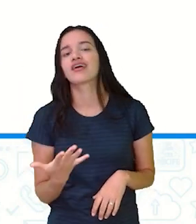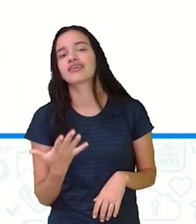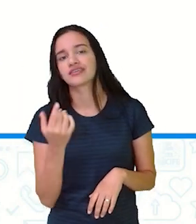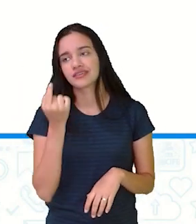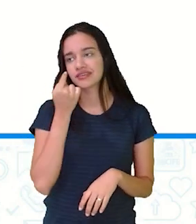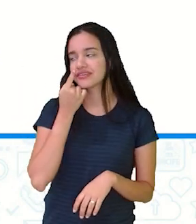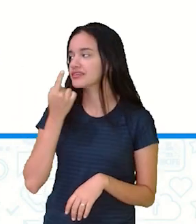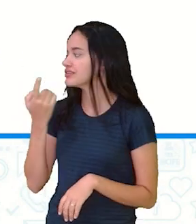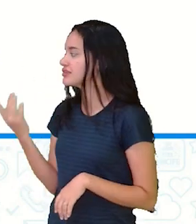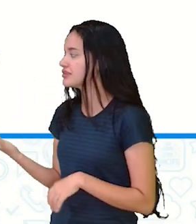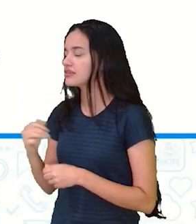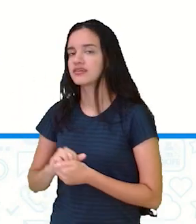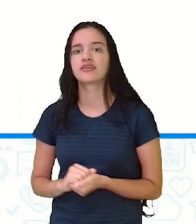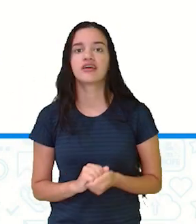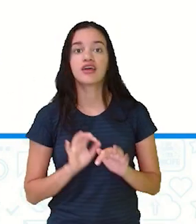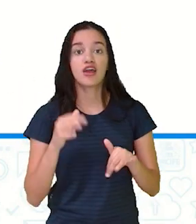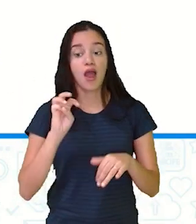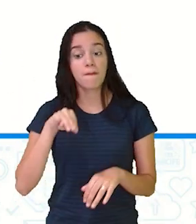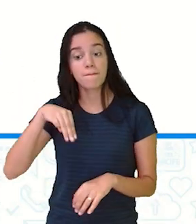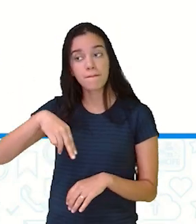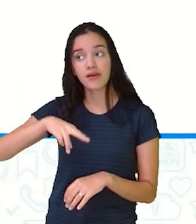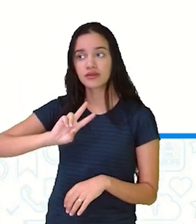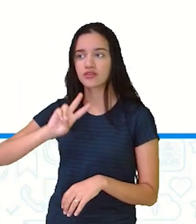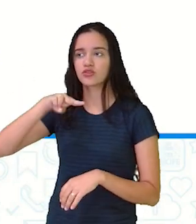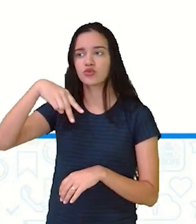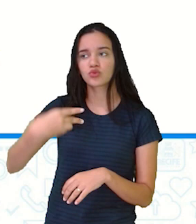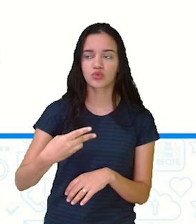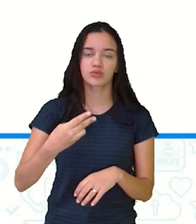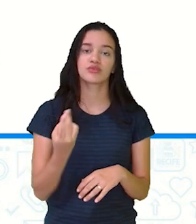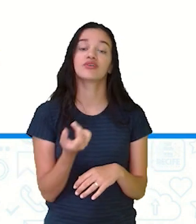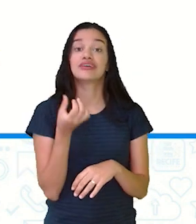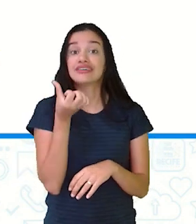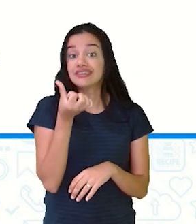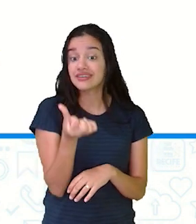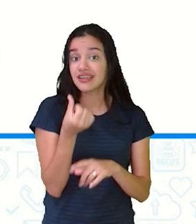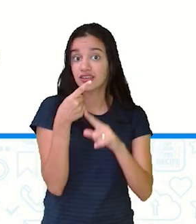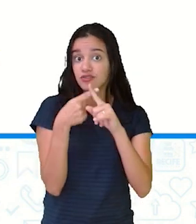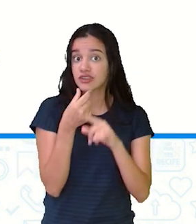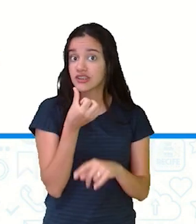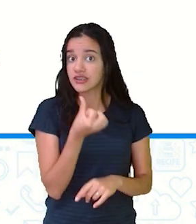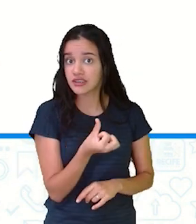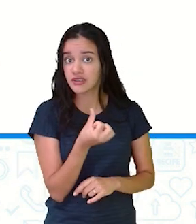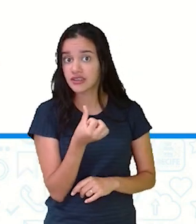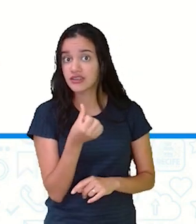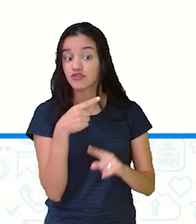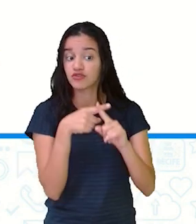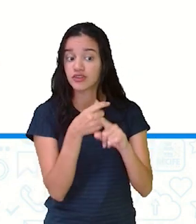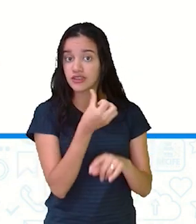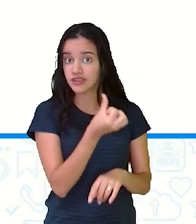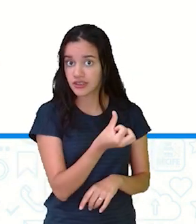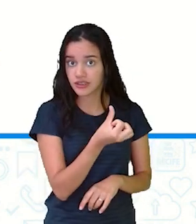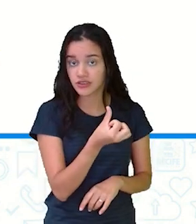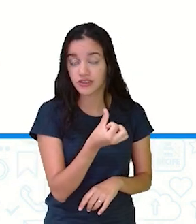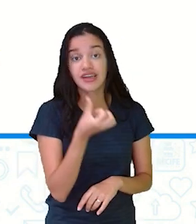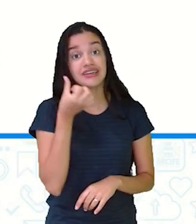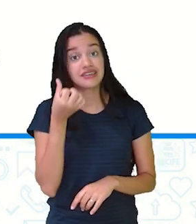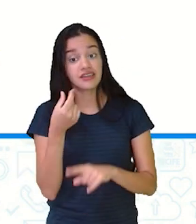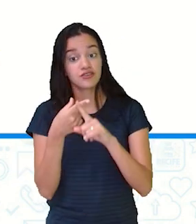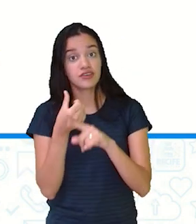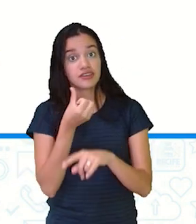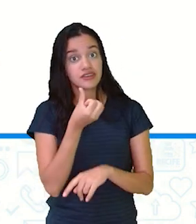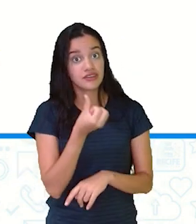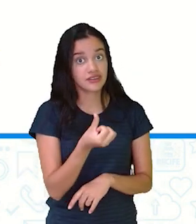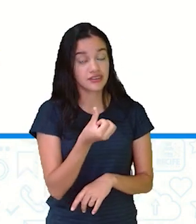volume vai ser metro cúbico, 6 vezes 6 vezes 6. 6 vezes